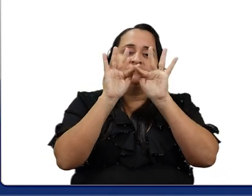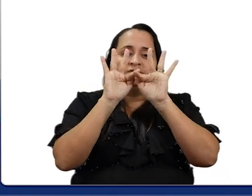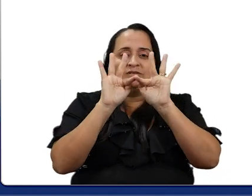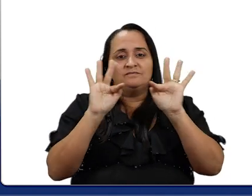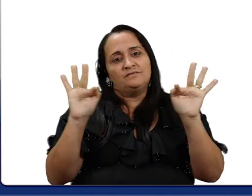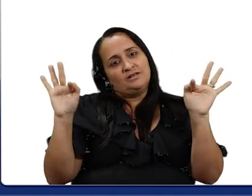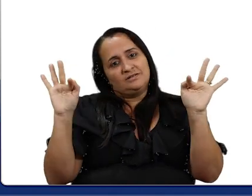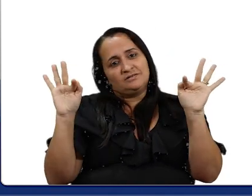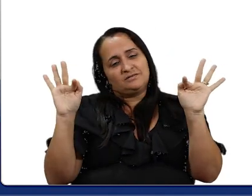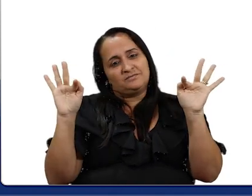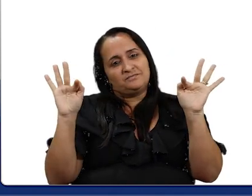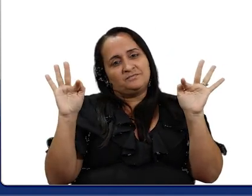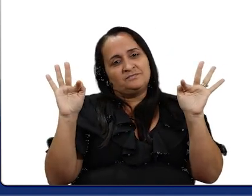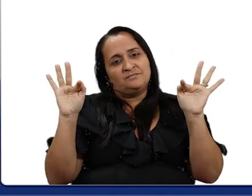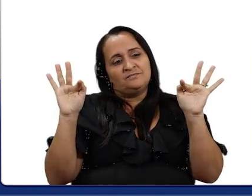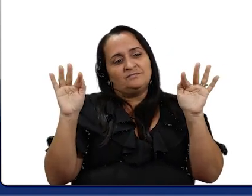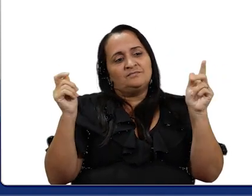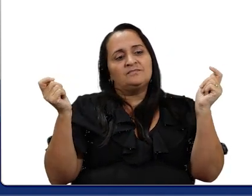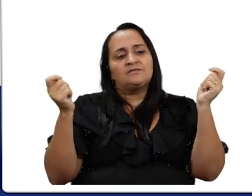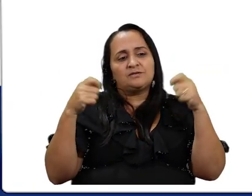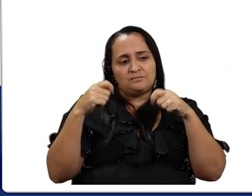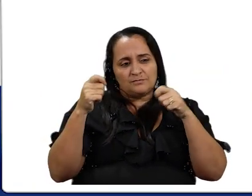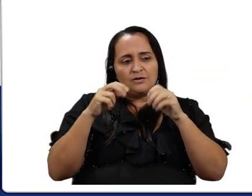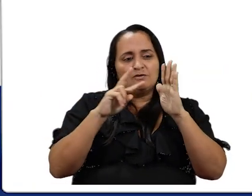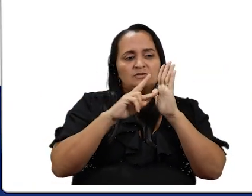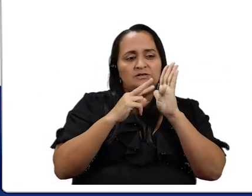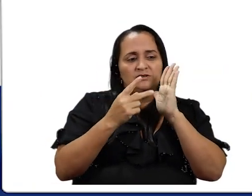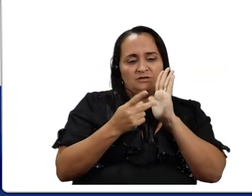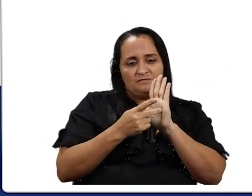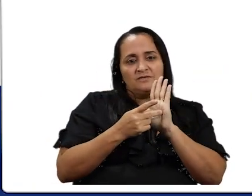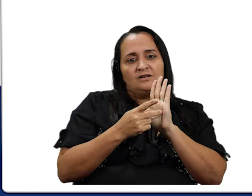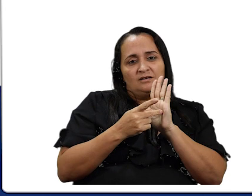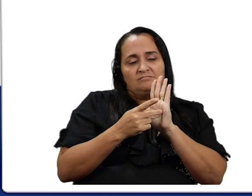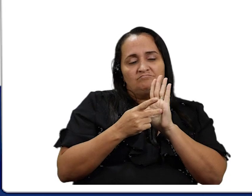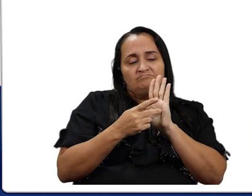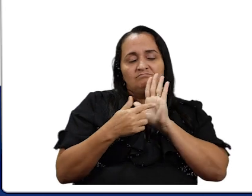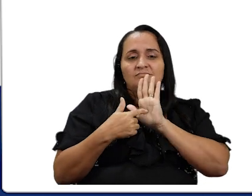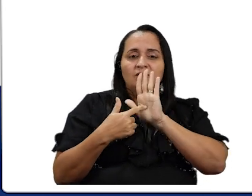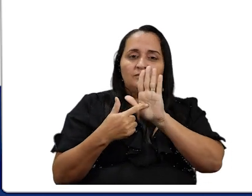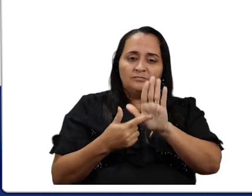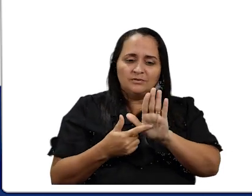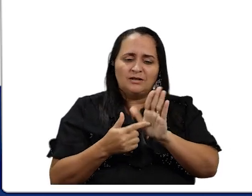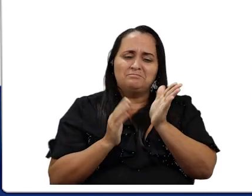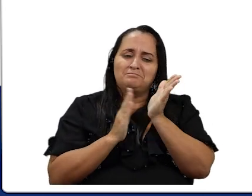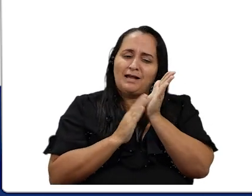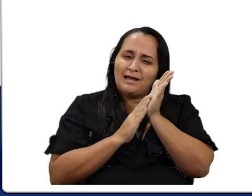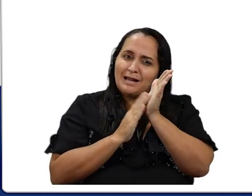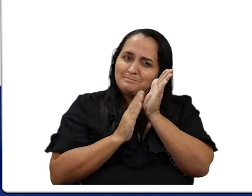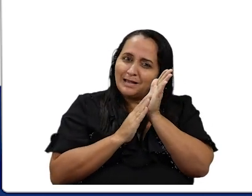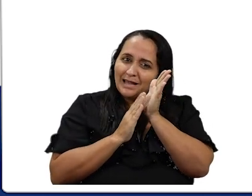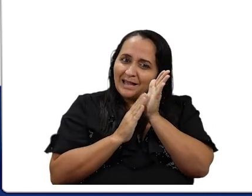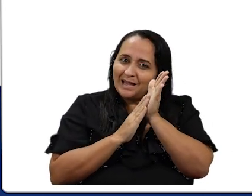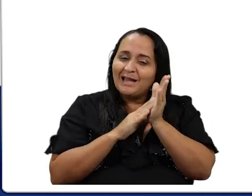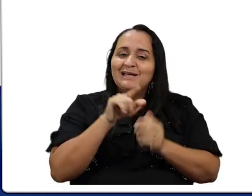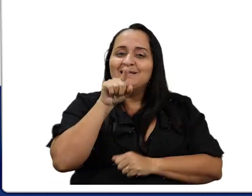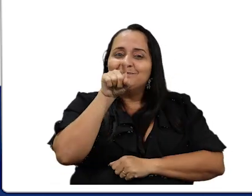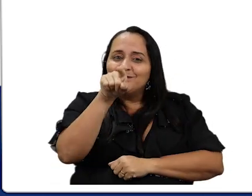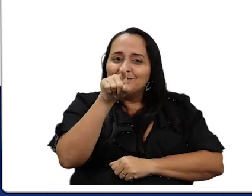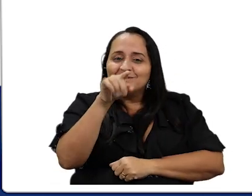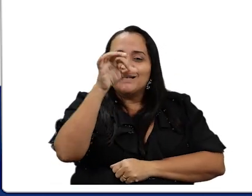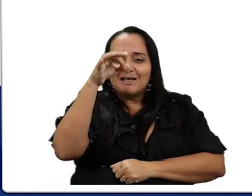Então, pleitear também pode significar disputar. Parabéns, quem acertou. Essa